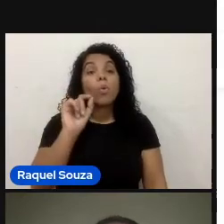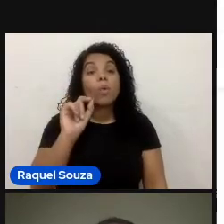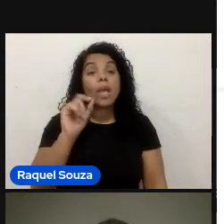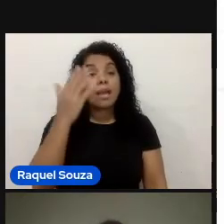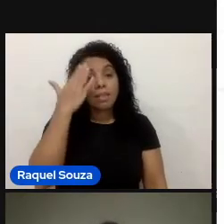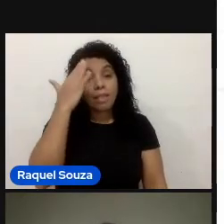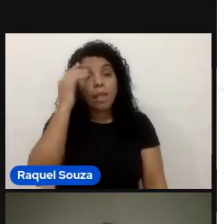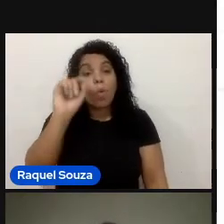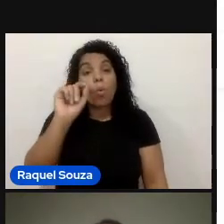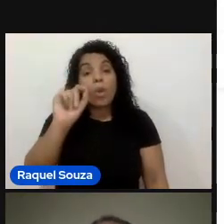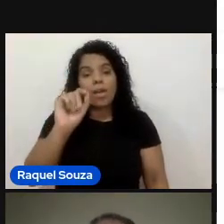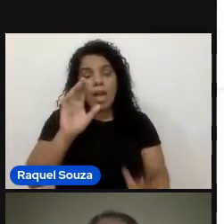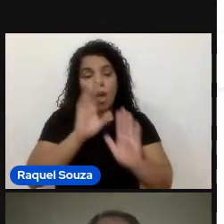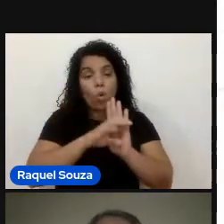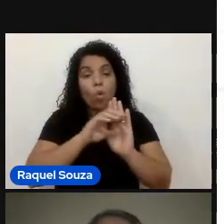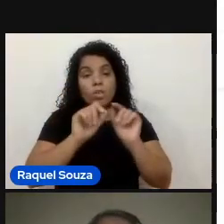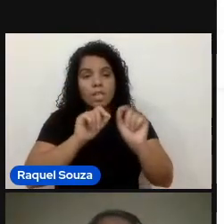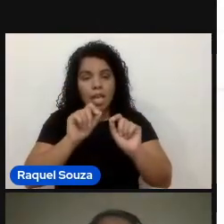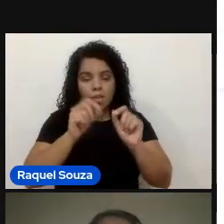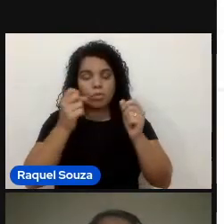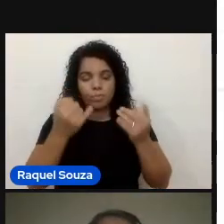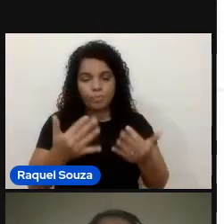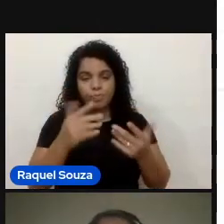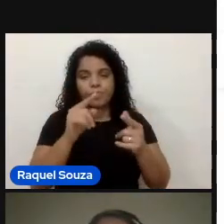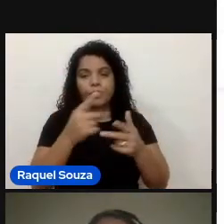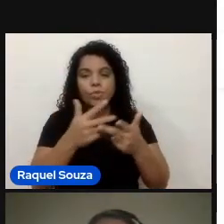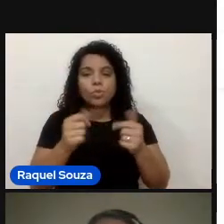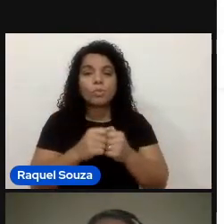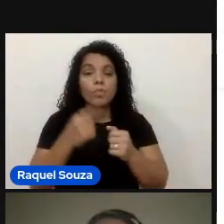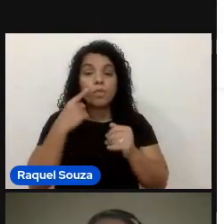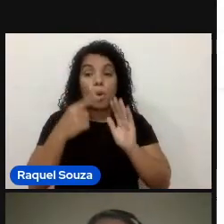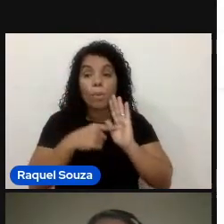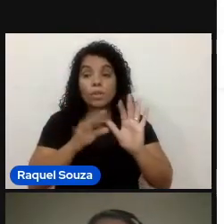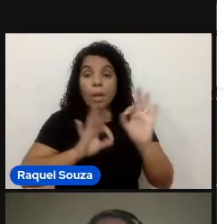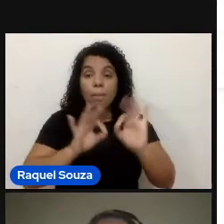coisa. Então, deixa eu mostrar aqui o projeto.